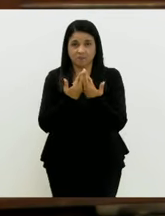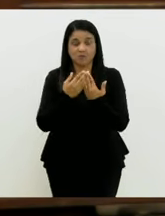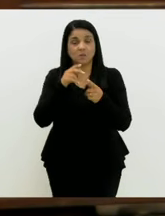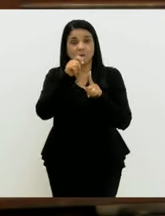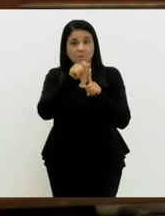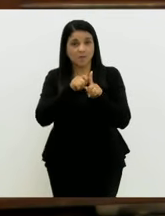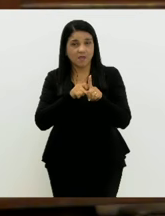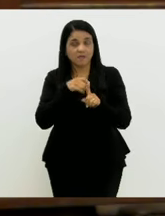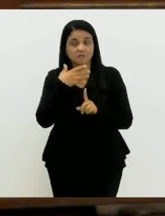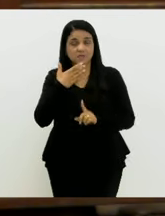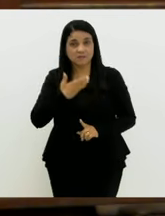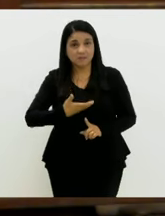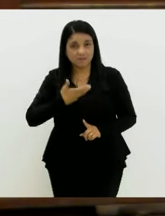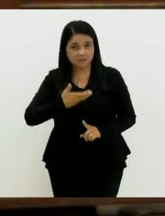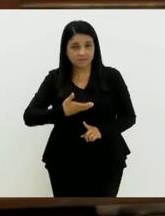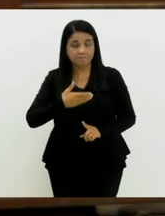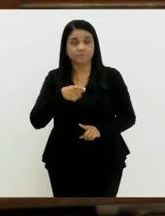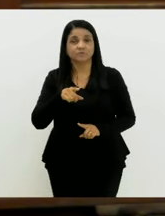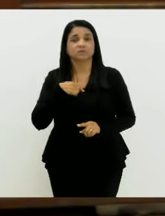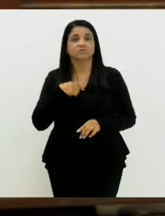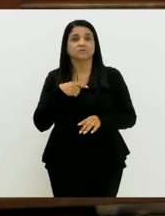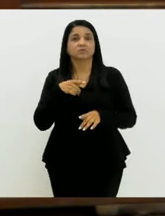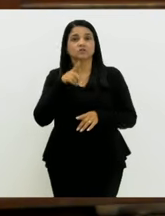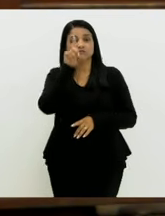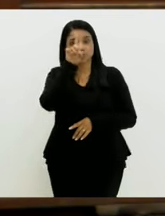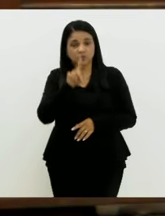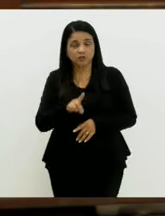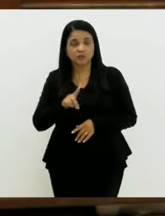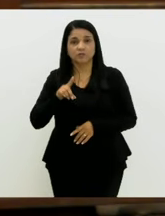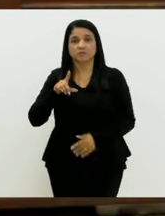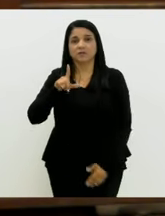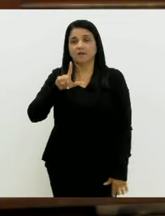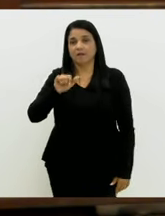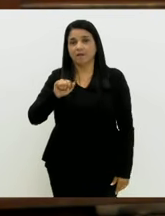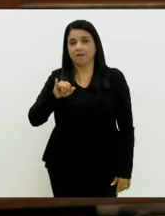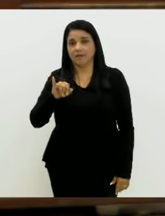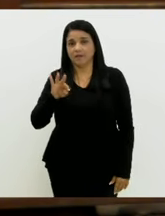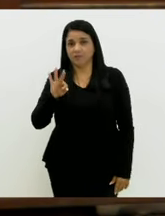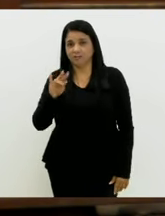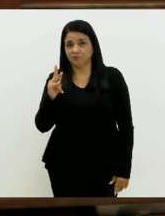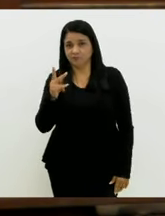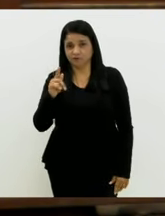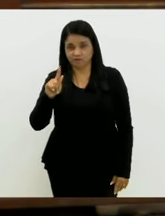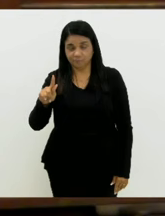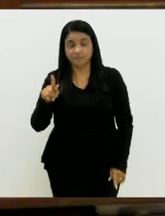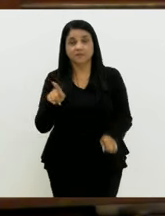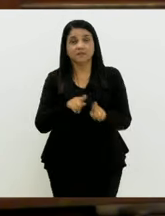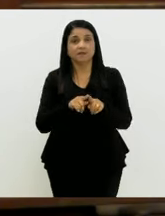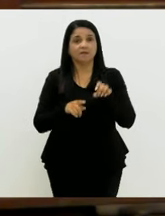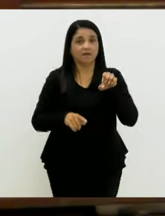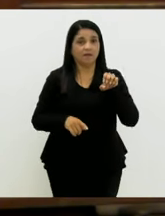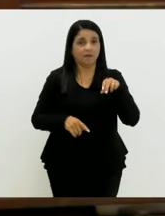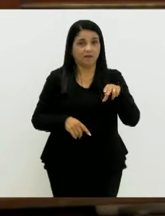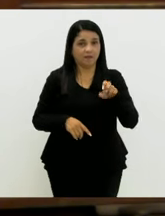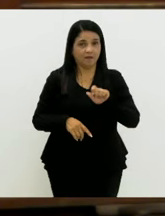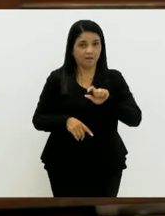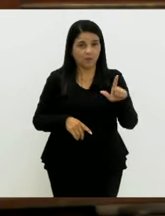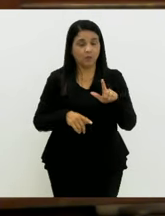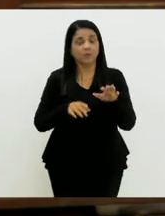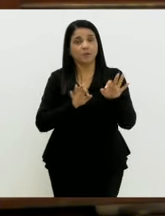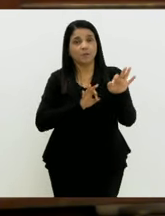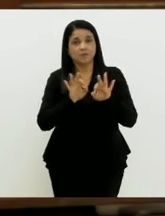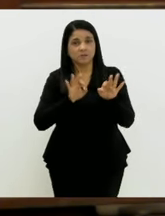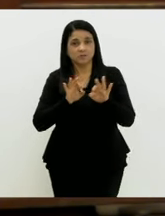eu arguí os diretores operacionais da Light e da Enel sobre a preparação do plano verão, do